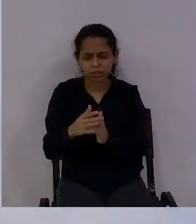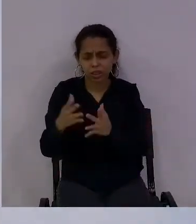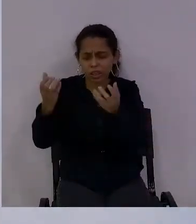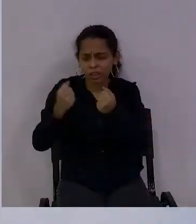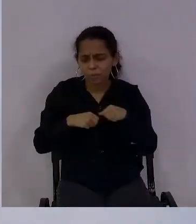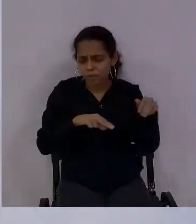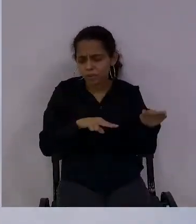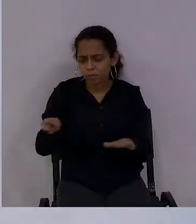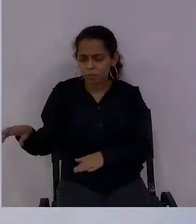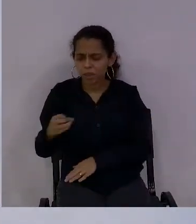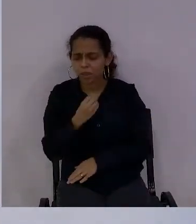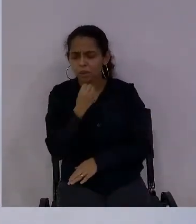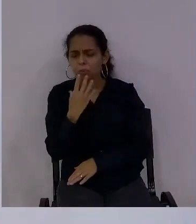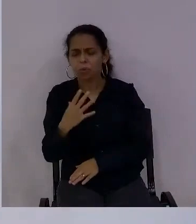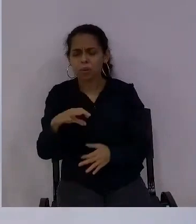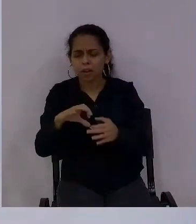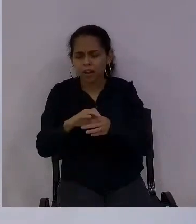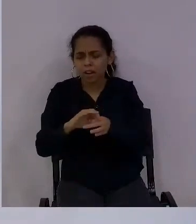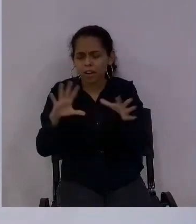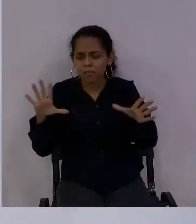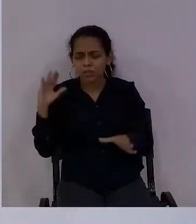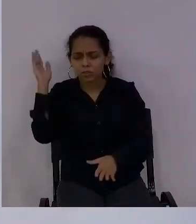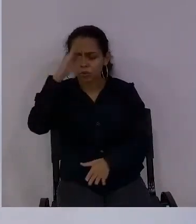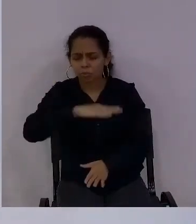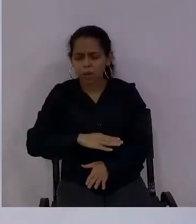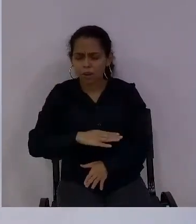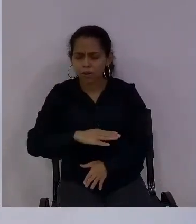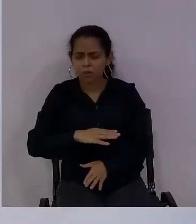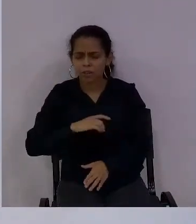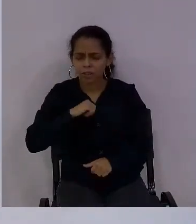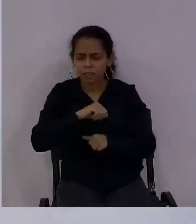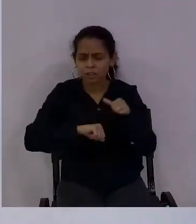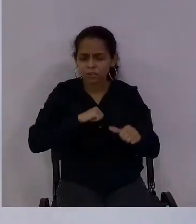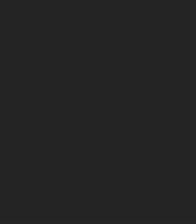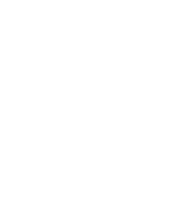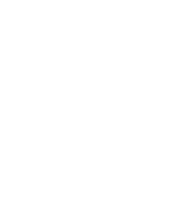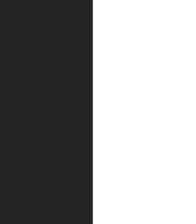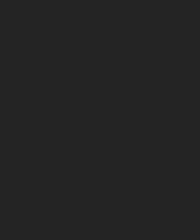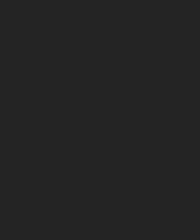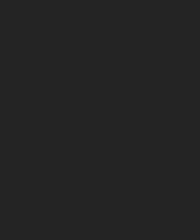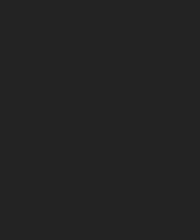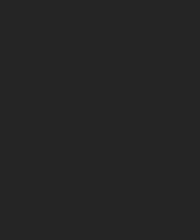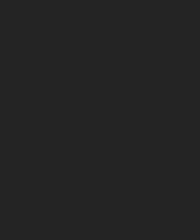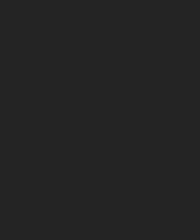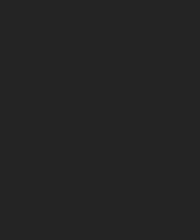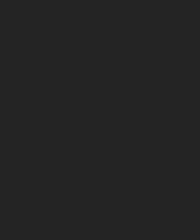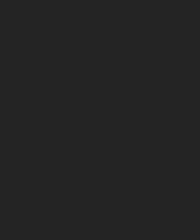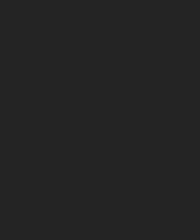Faz-nos mais parecidos com o nosso Mestre. É o que pedimos em nome de Jesus.